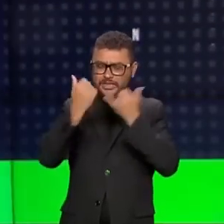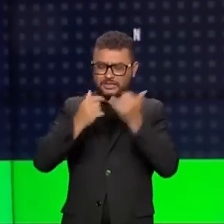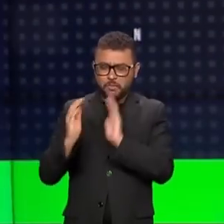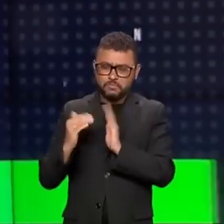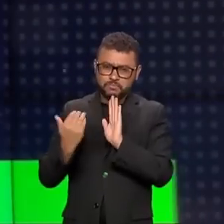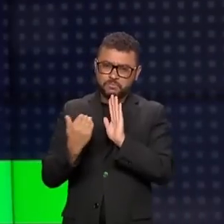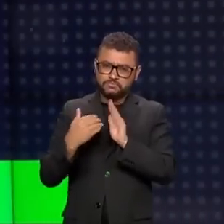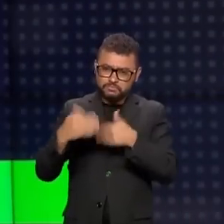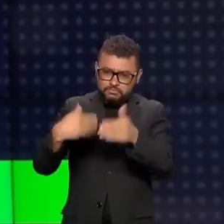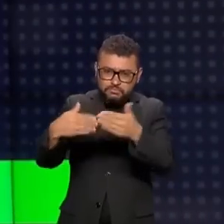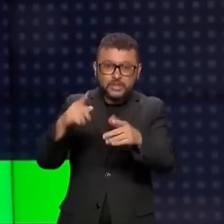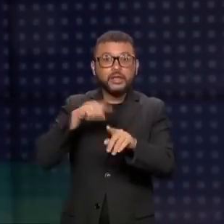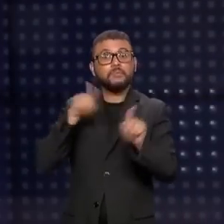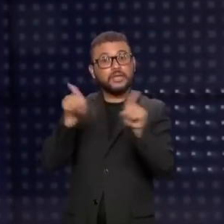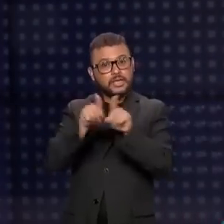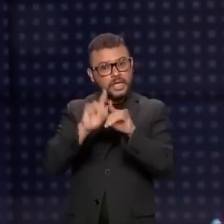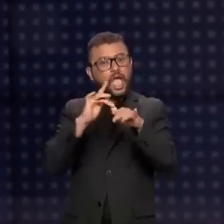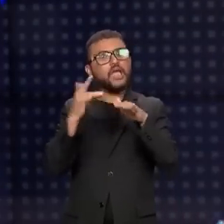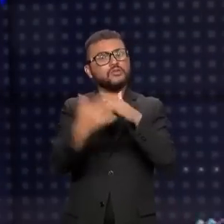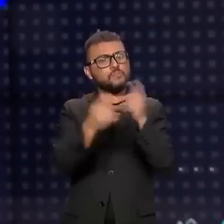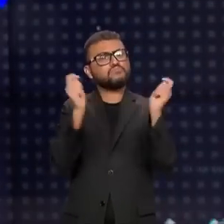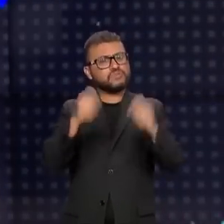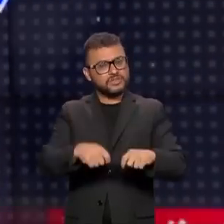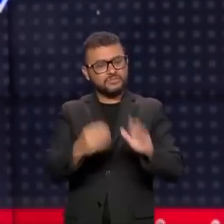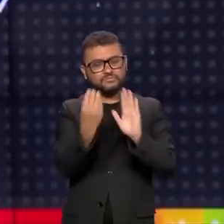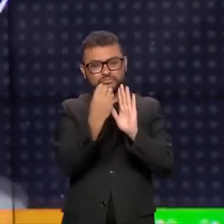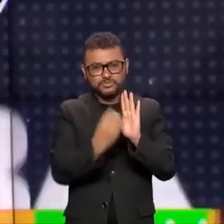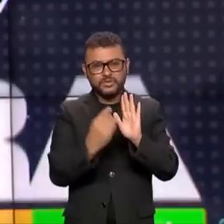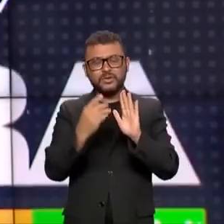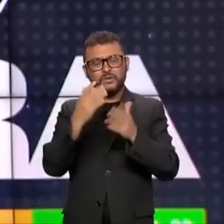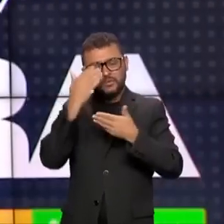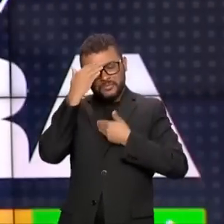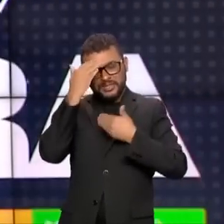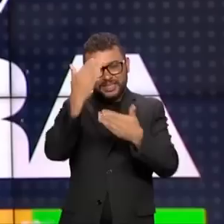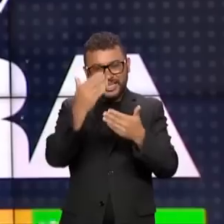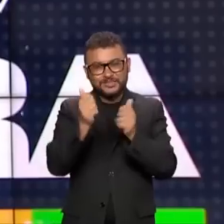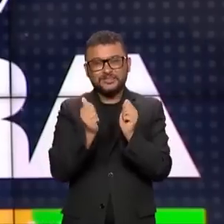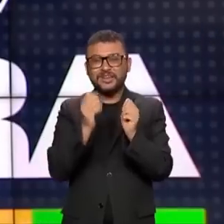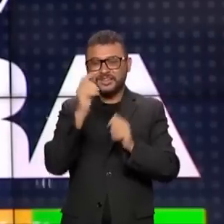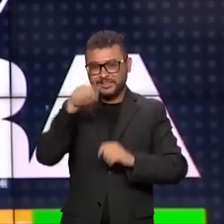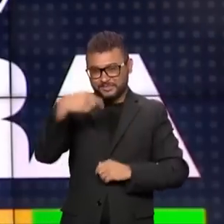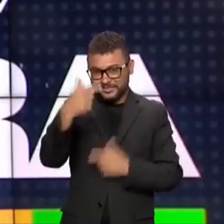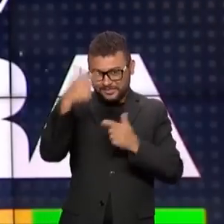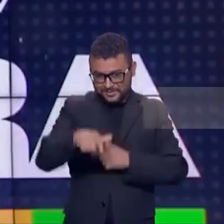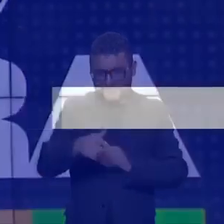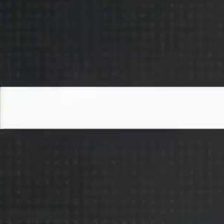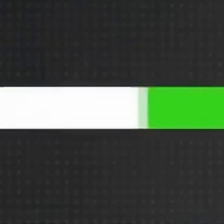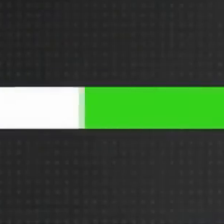programação e também pelas nossas redes sociais. Obrigada pela companhia e até a próxima.